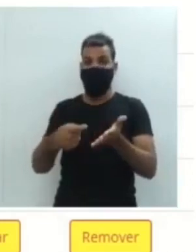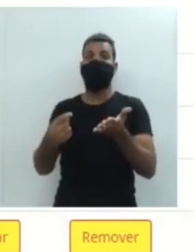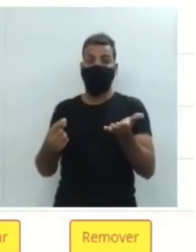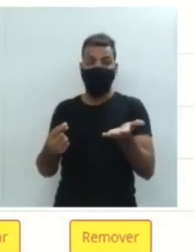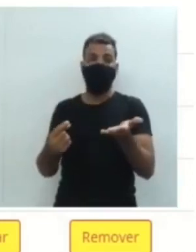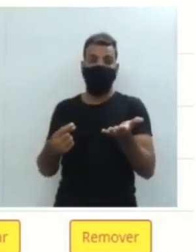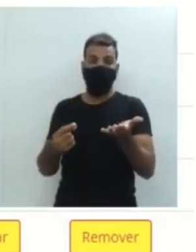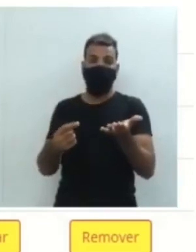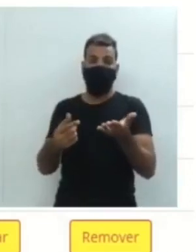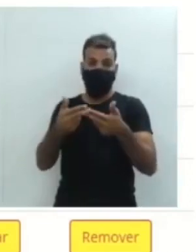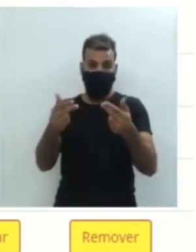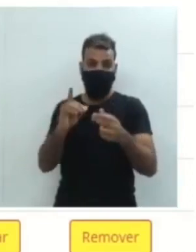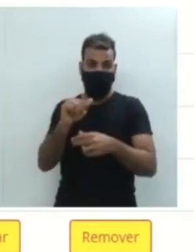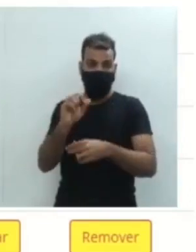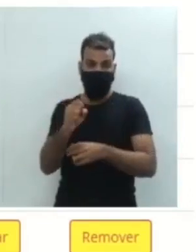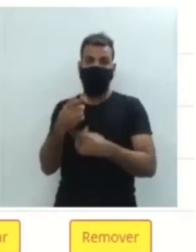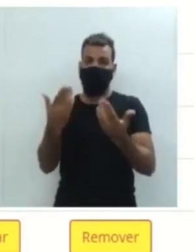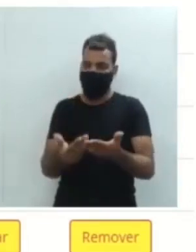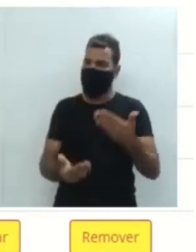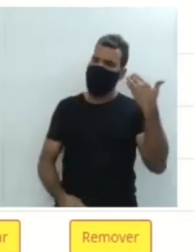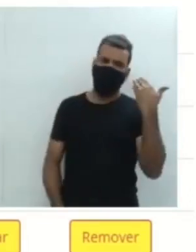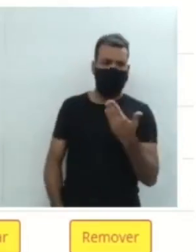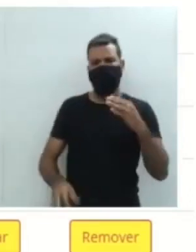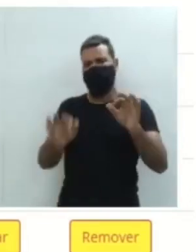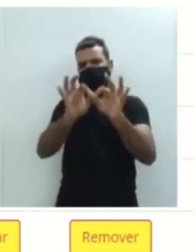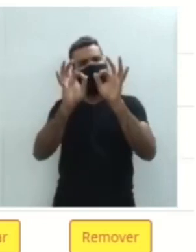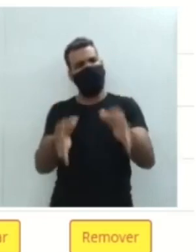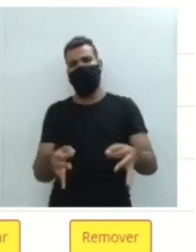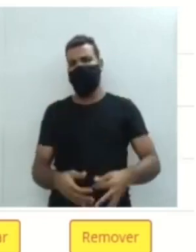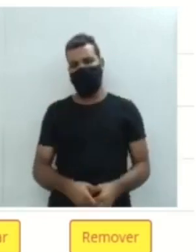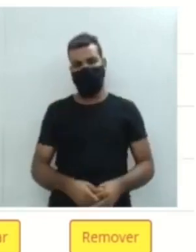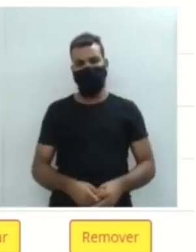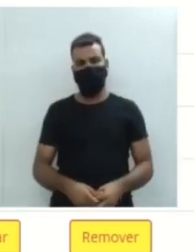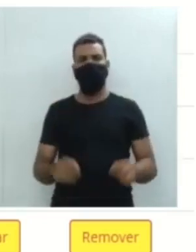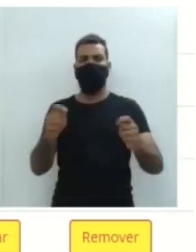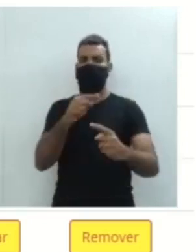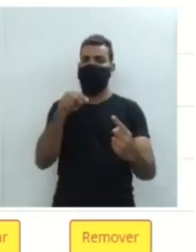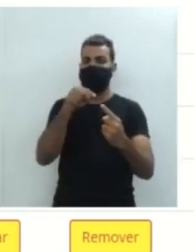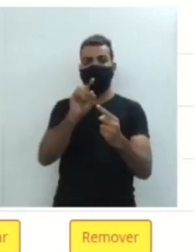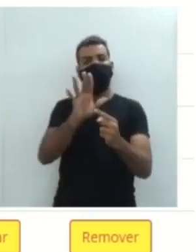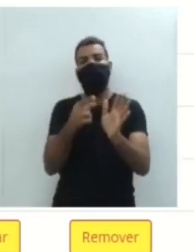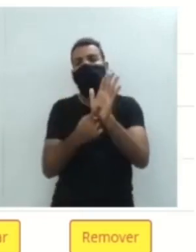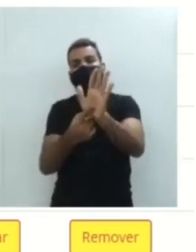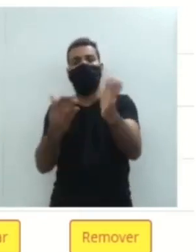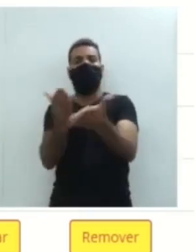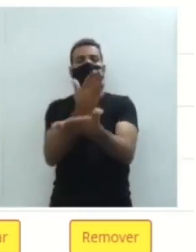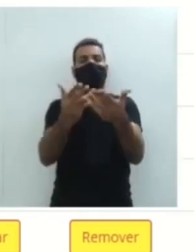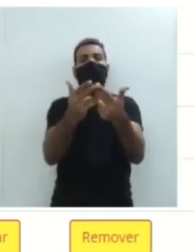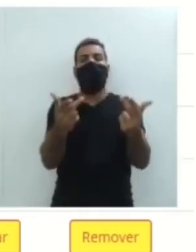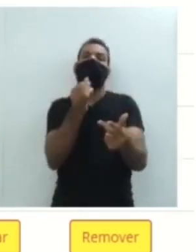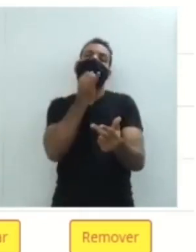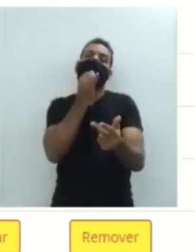do banco de dados Então essa é uma aplicação muito simples que tem como objetivo apenas mostrar alguns dos